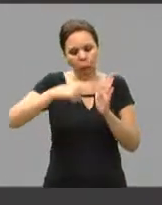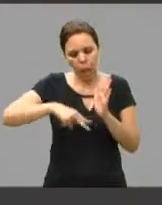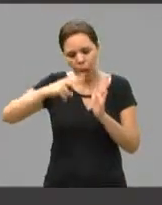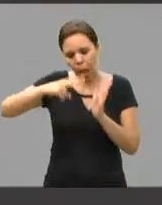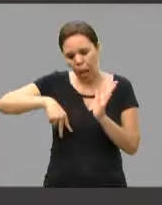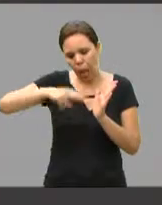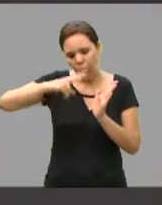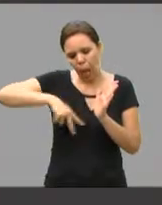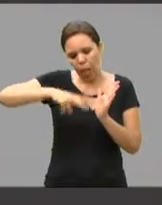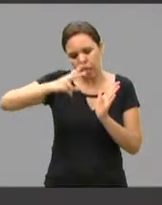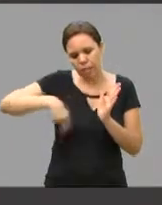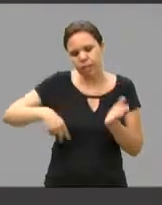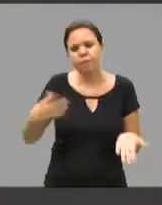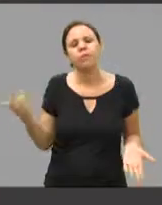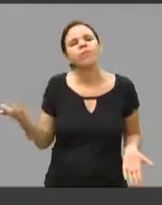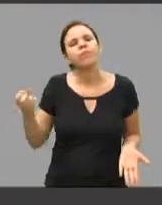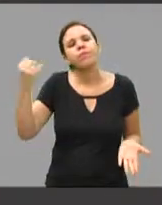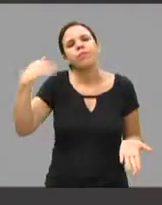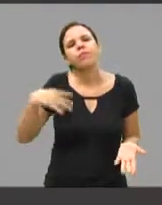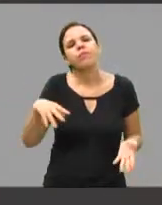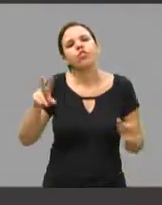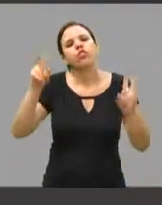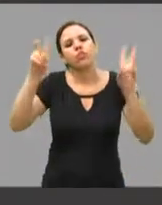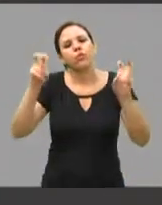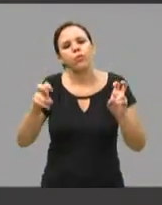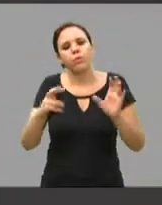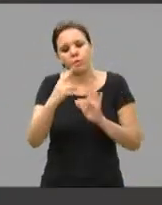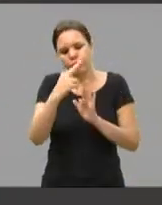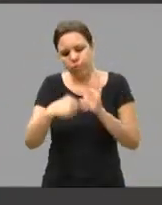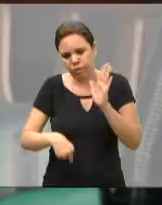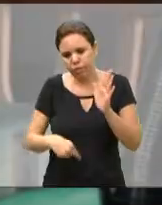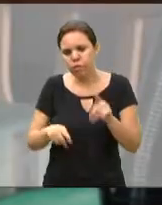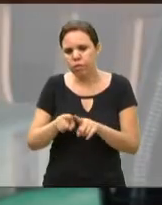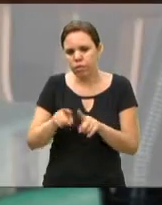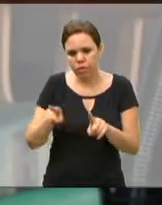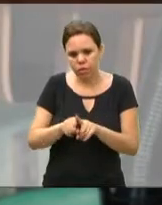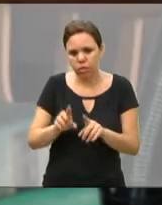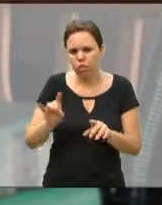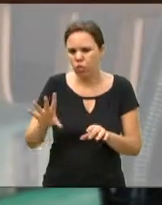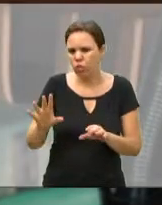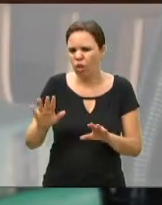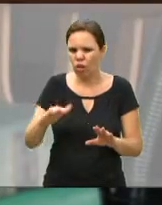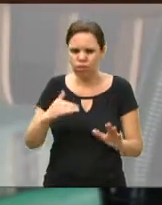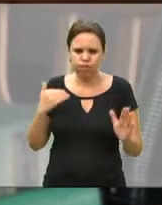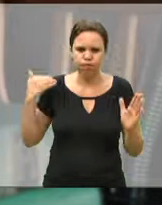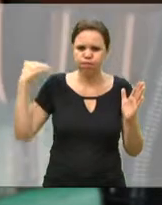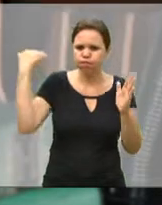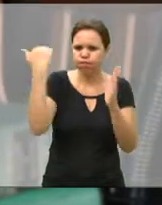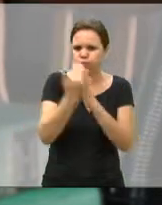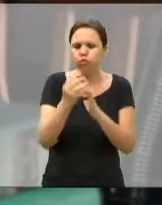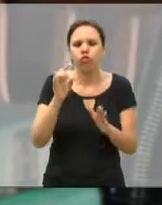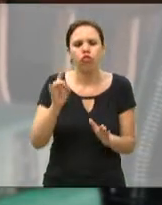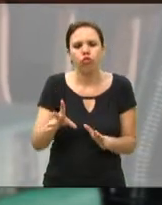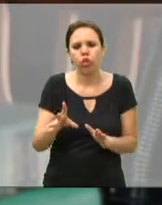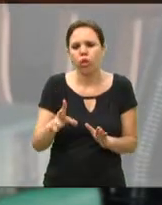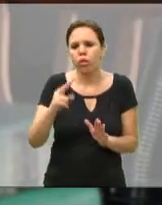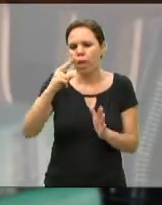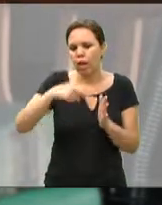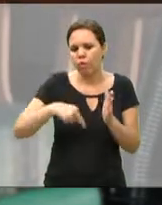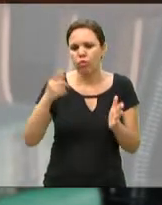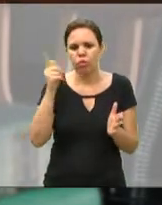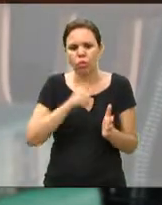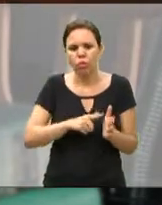a gente falou um pouquinho da redação, mas é importante que o aluno vá além da sala de aula. Com certeza, né? A leitura ela vai